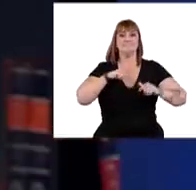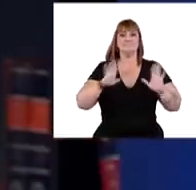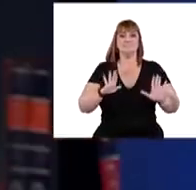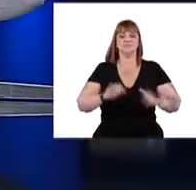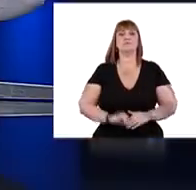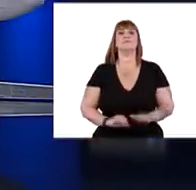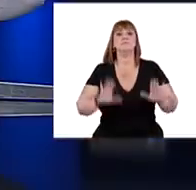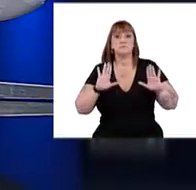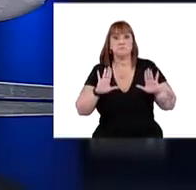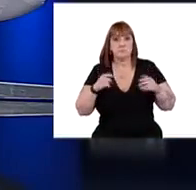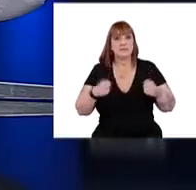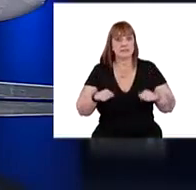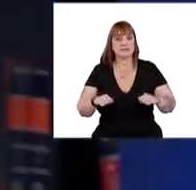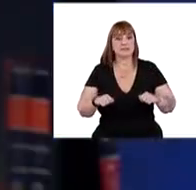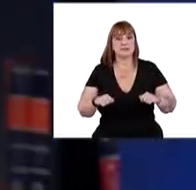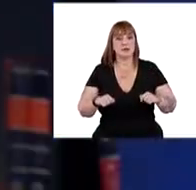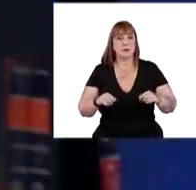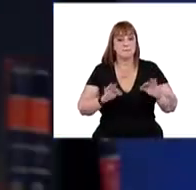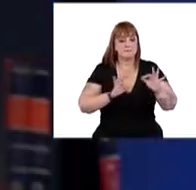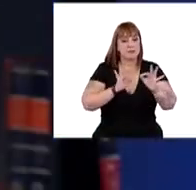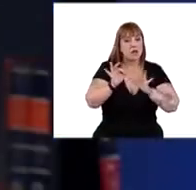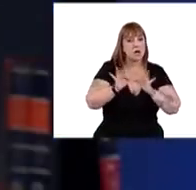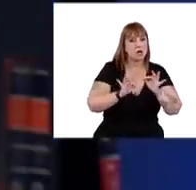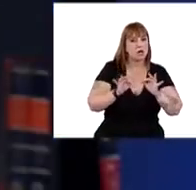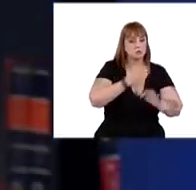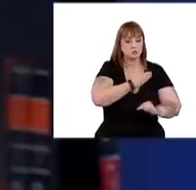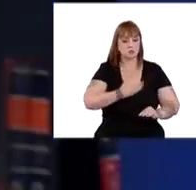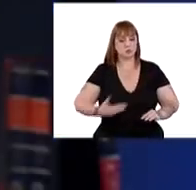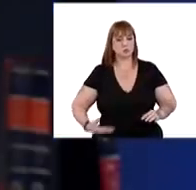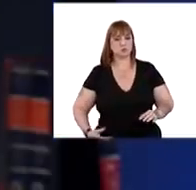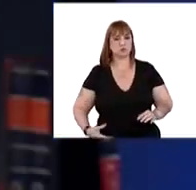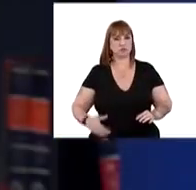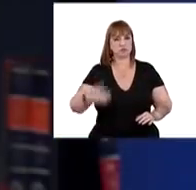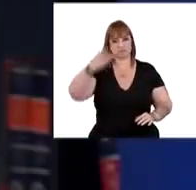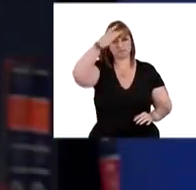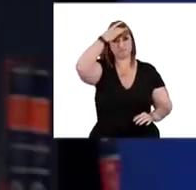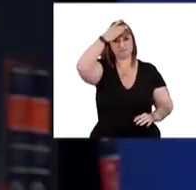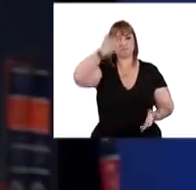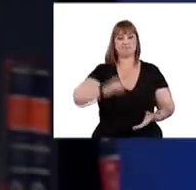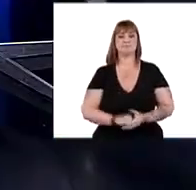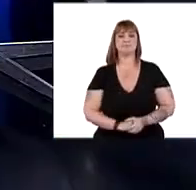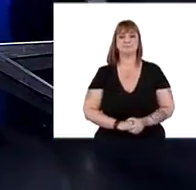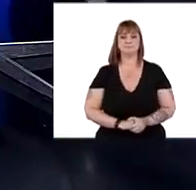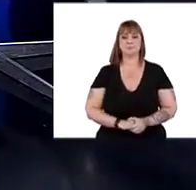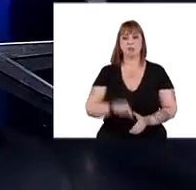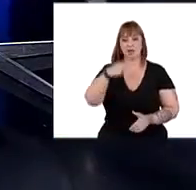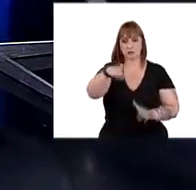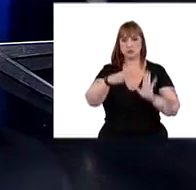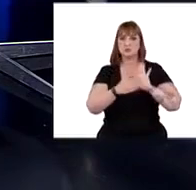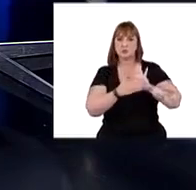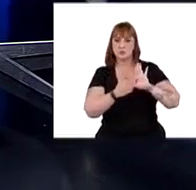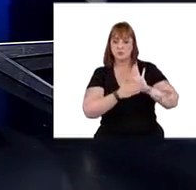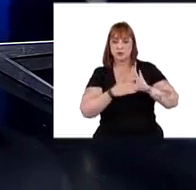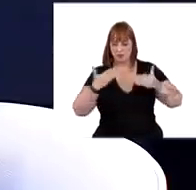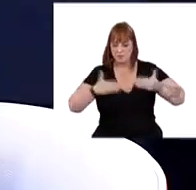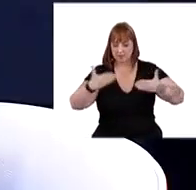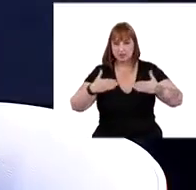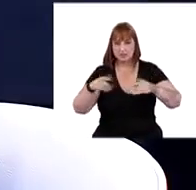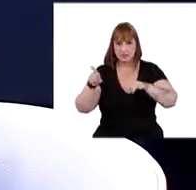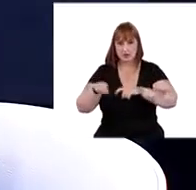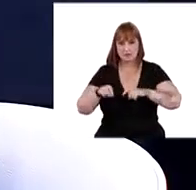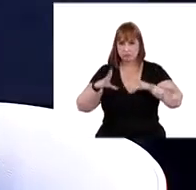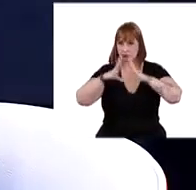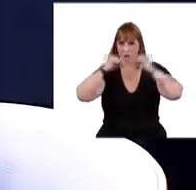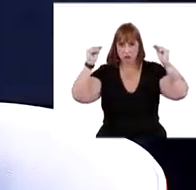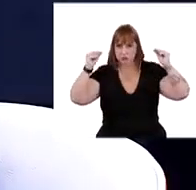para isso é preciso, gente, plano de governo, cabeça no lugar. Na sua reforma, na sua proposta, sim, o Ministério da Fazenda desaparece?